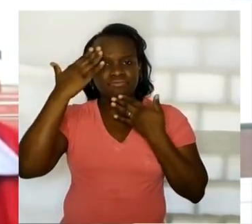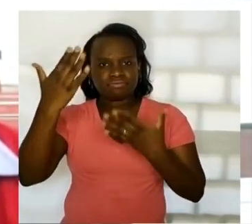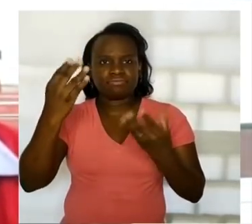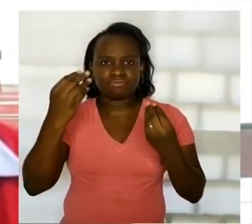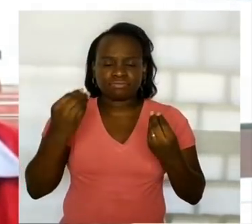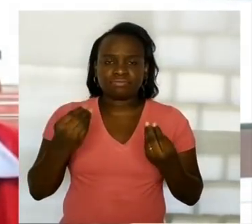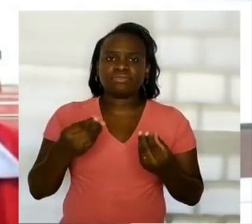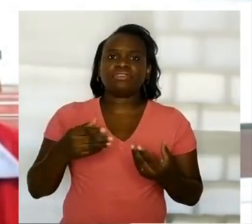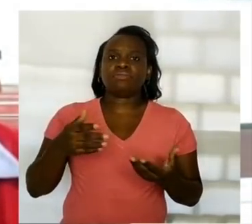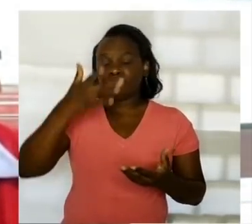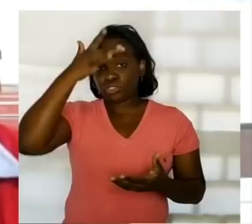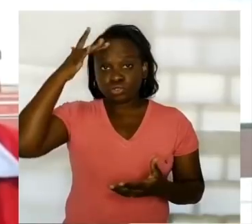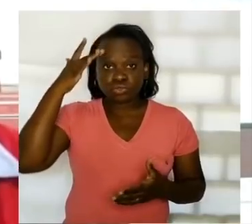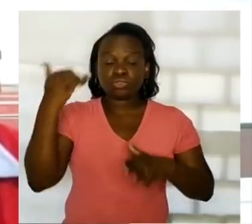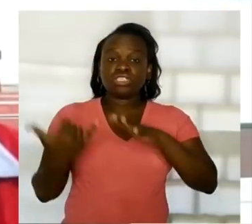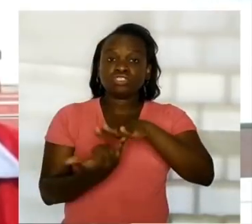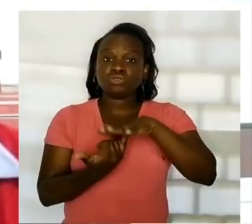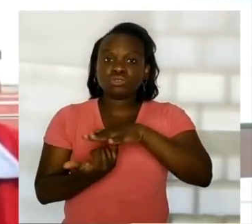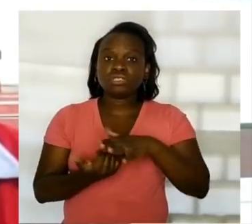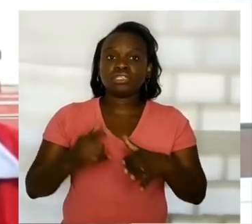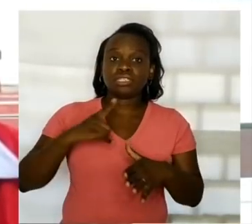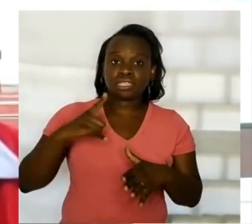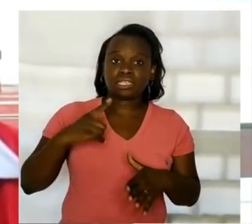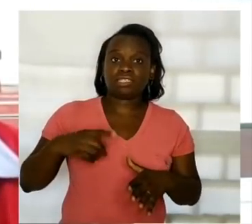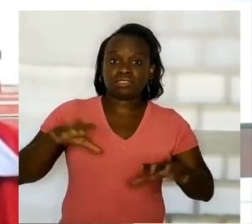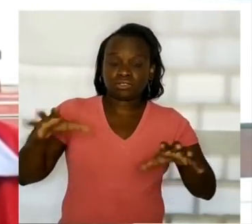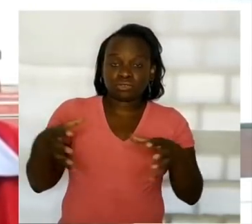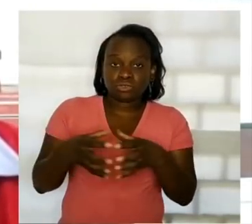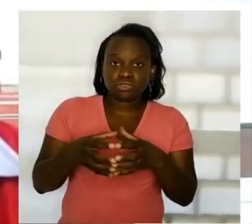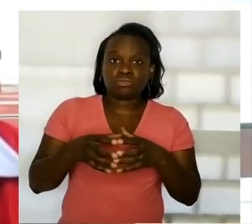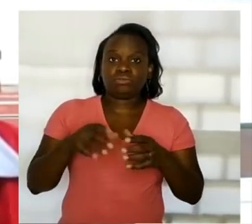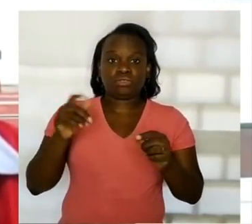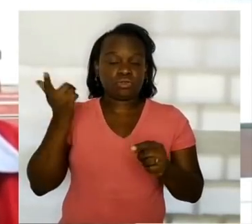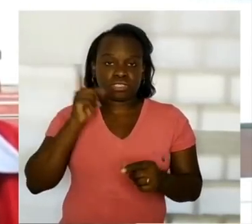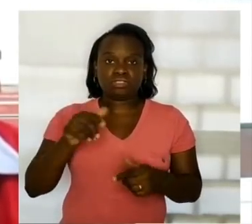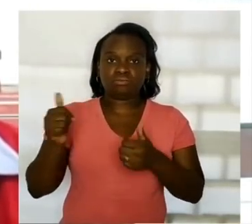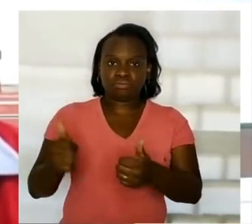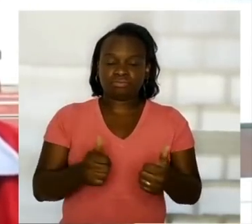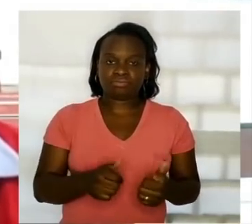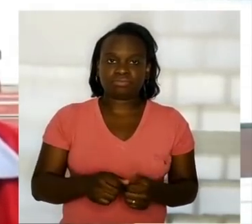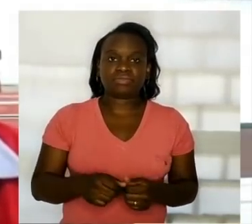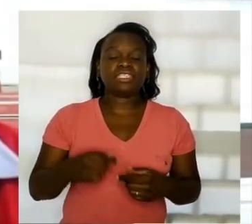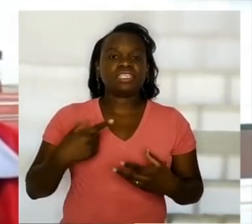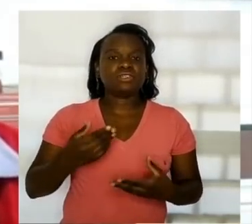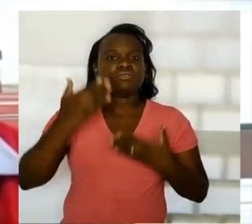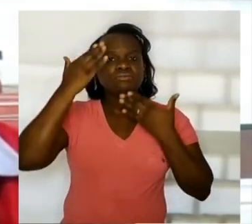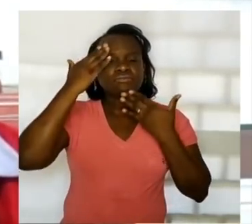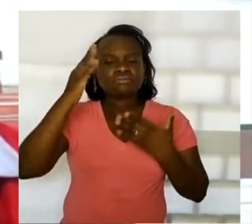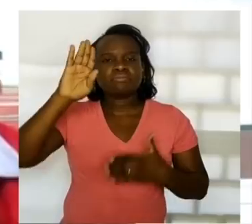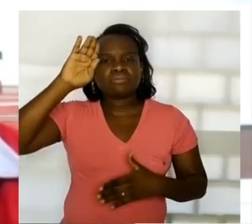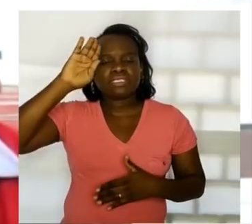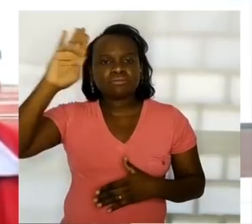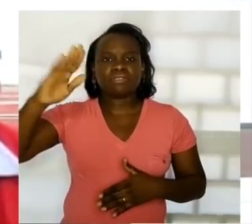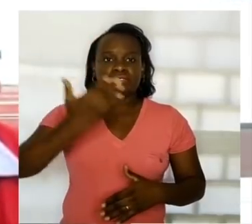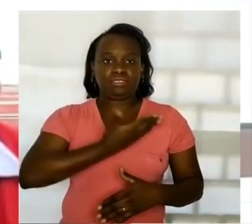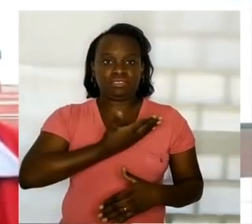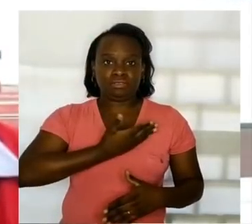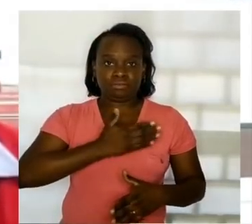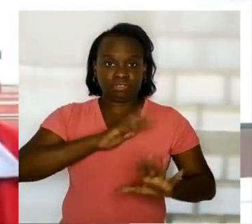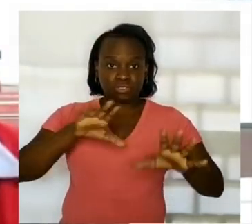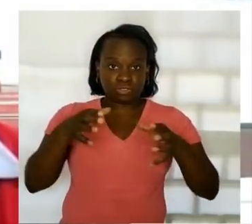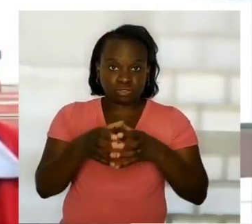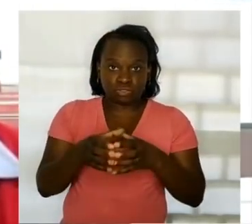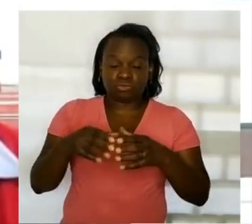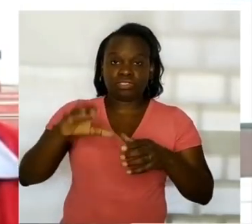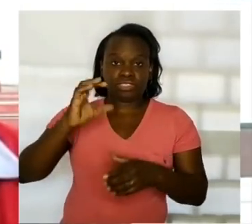os agradecimentos a pessoas e instituições que compõem essa realização. Meu especial agradecimento